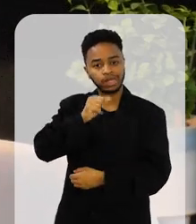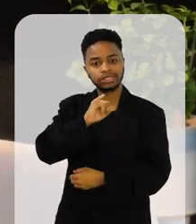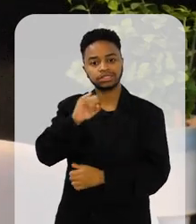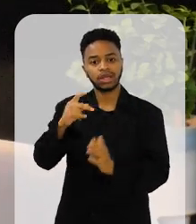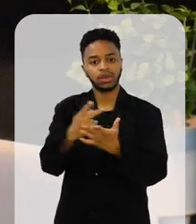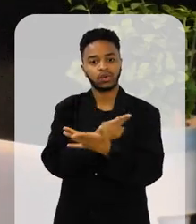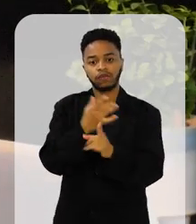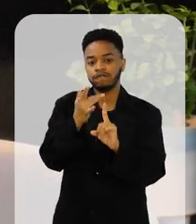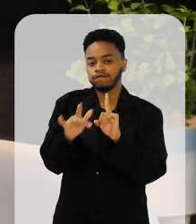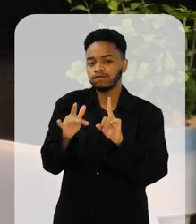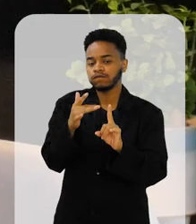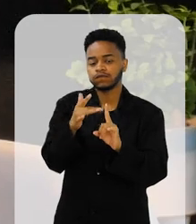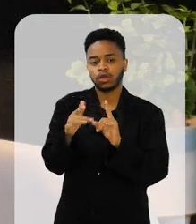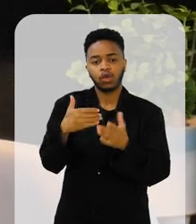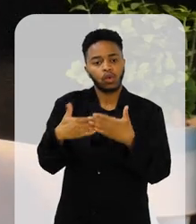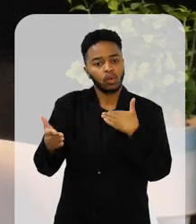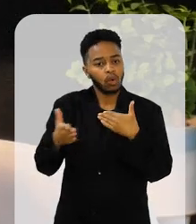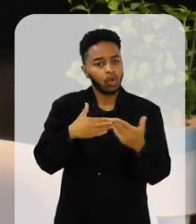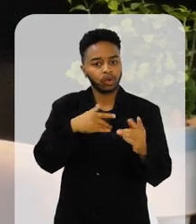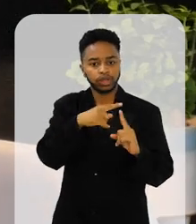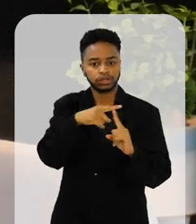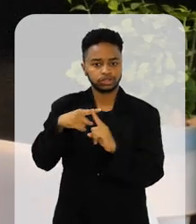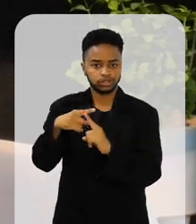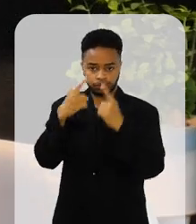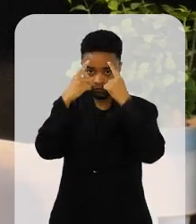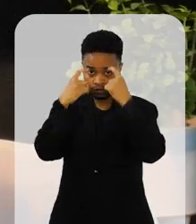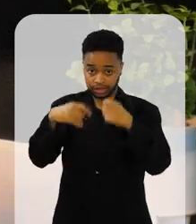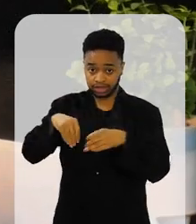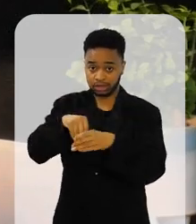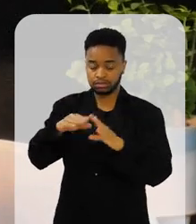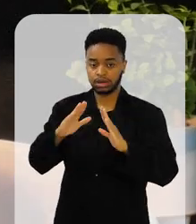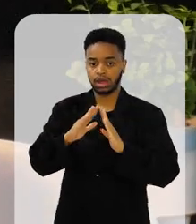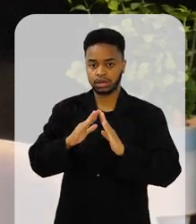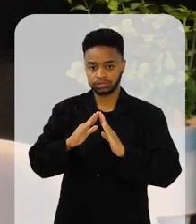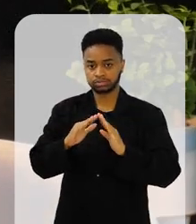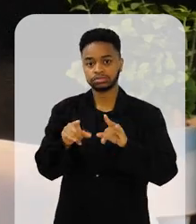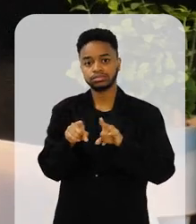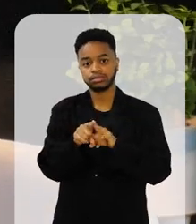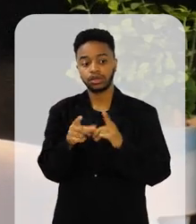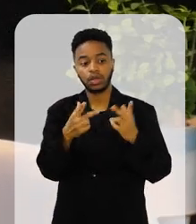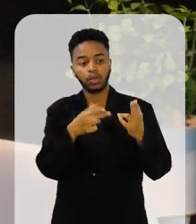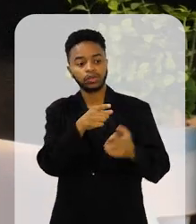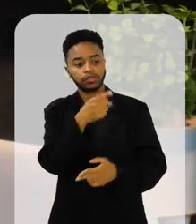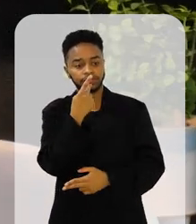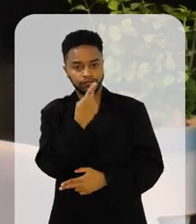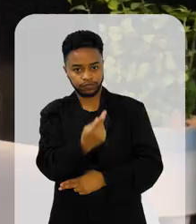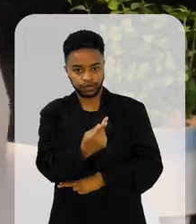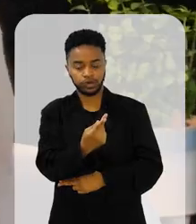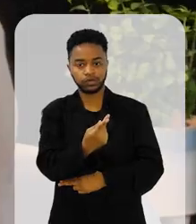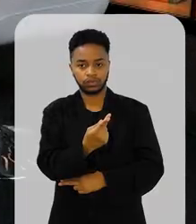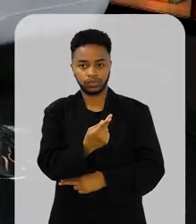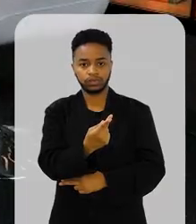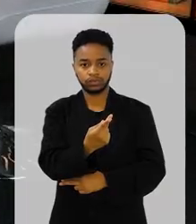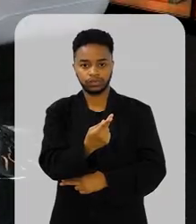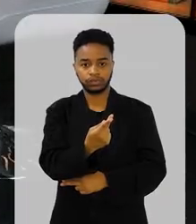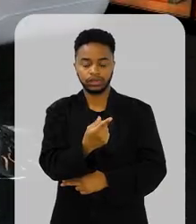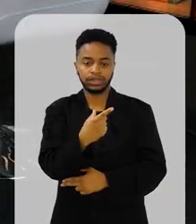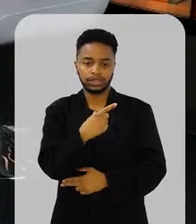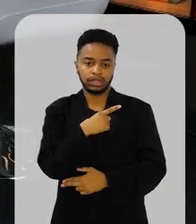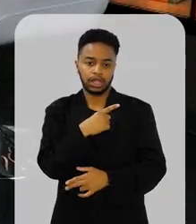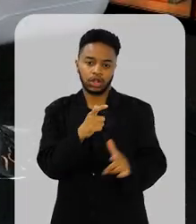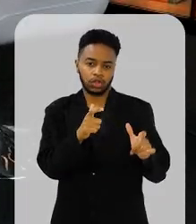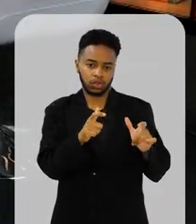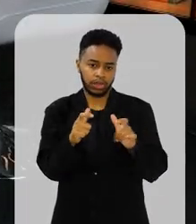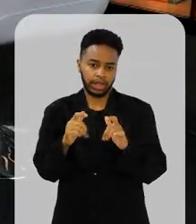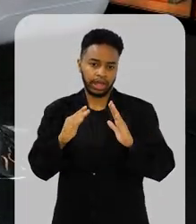né, vítimas de qualquer tipo de violência doméstica. E como a senhora falou, nos lugares